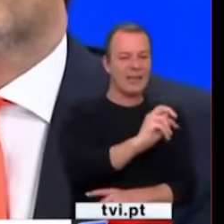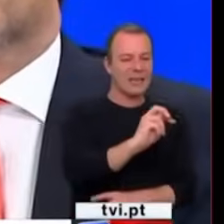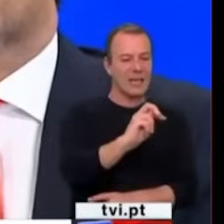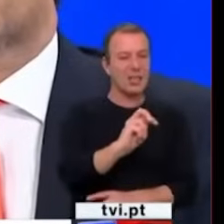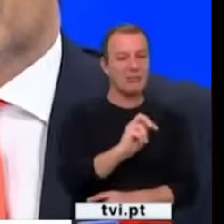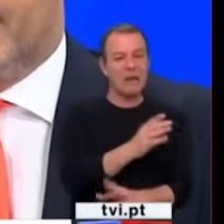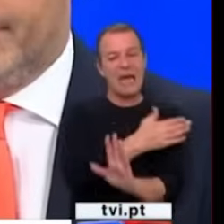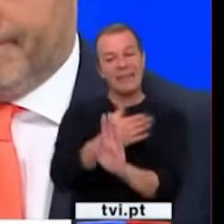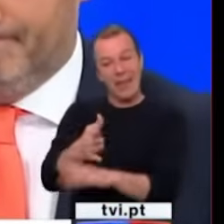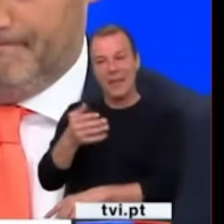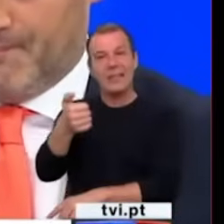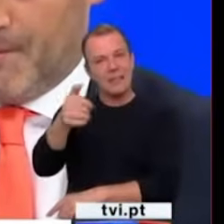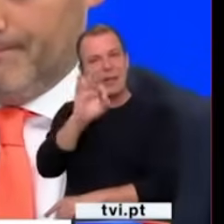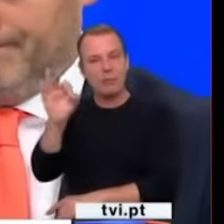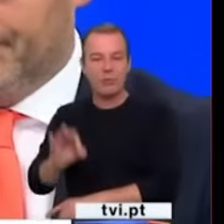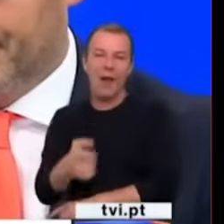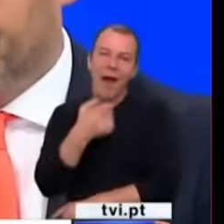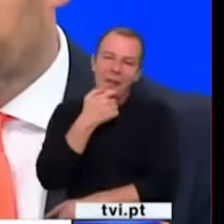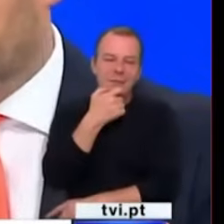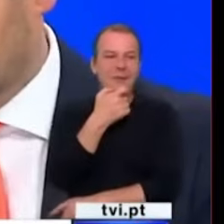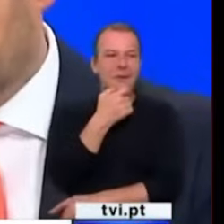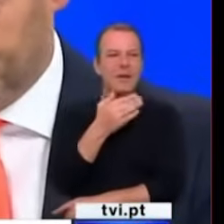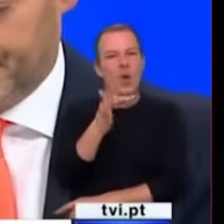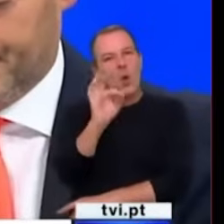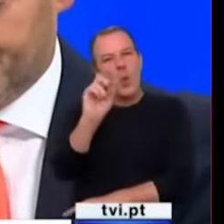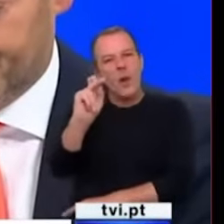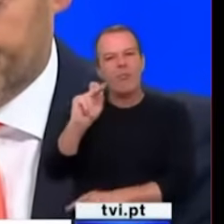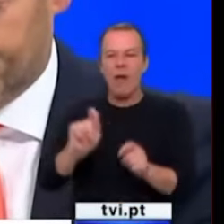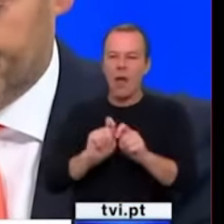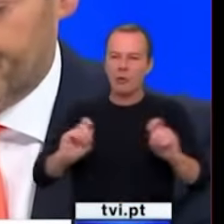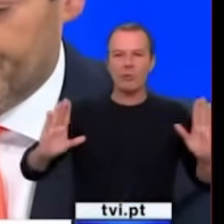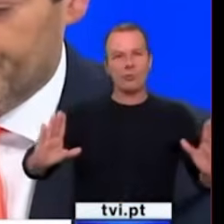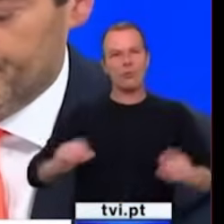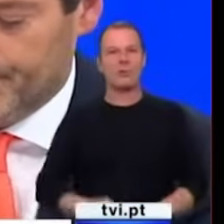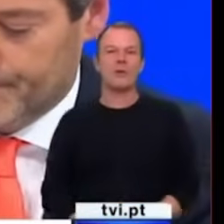40 anos Aventura p